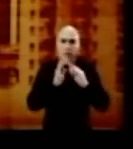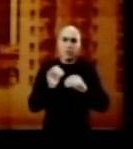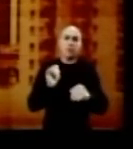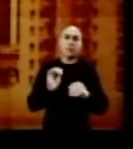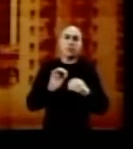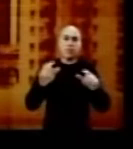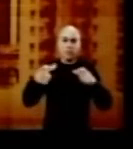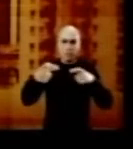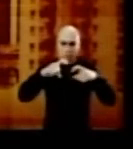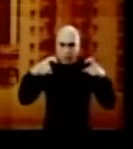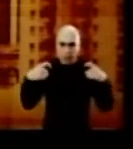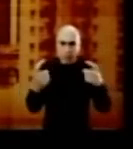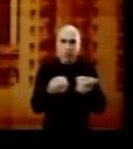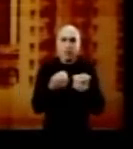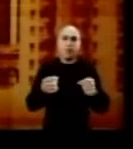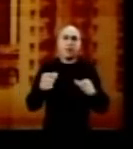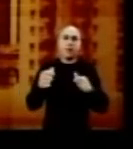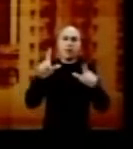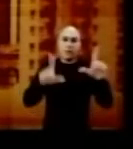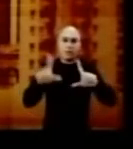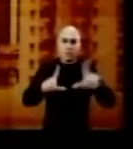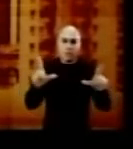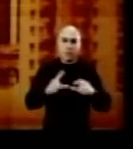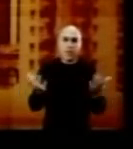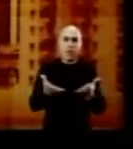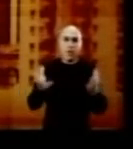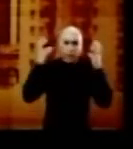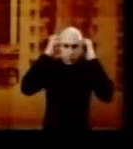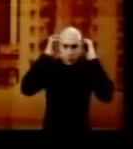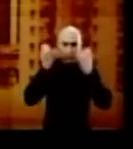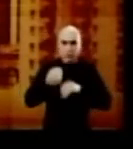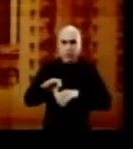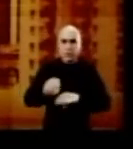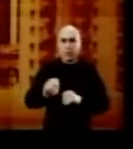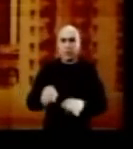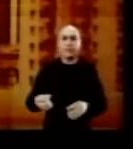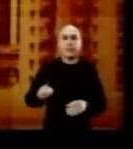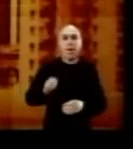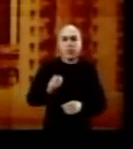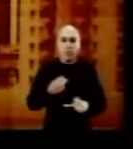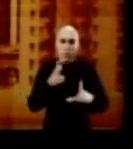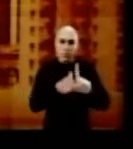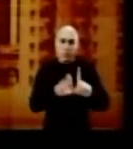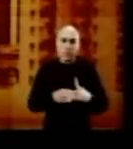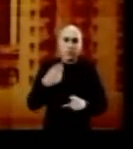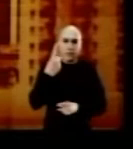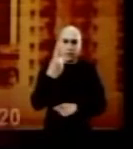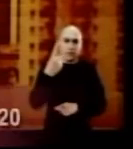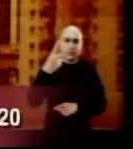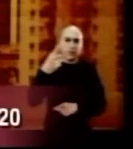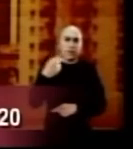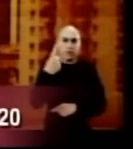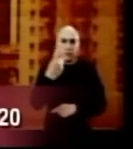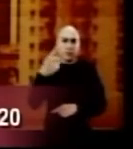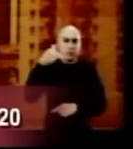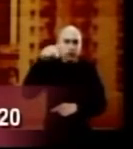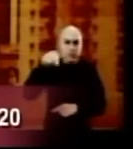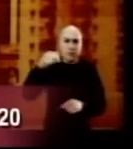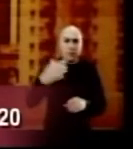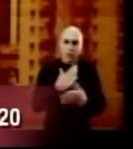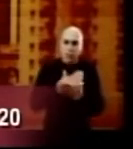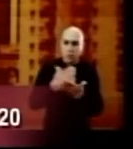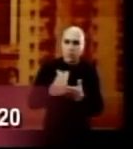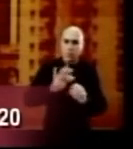Rádio Educativa FM. Essa é a nossa transmissão ao vivo de número 117 desde o início da